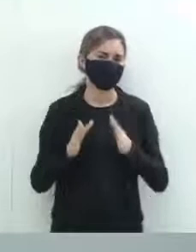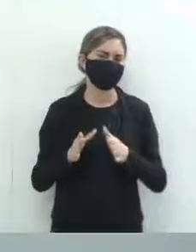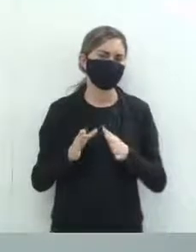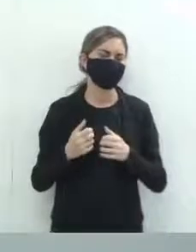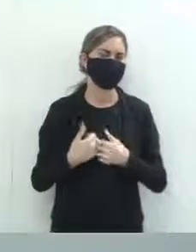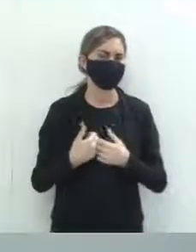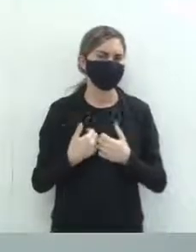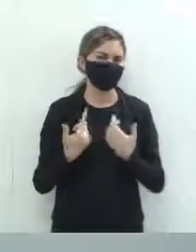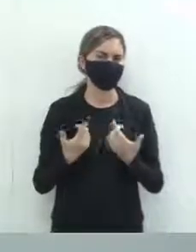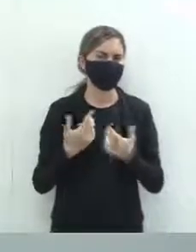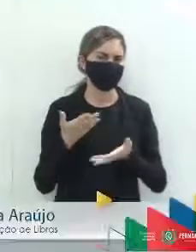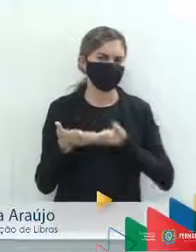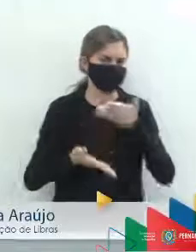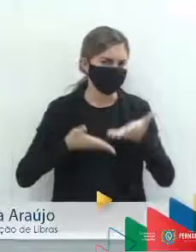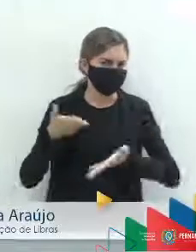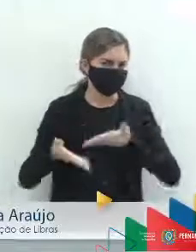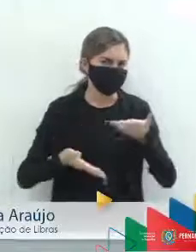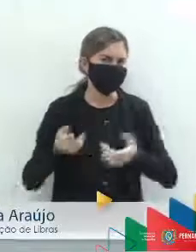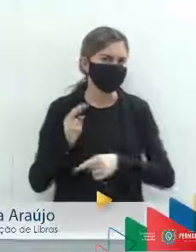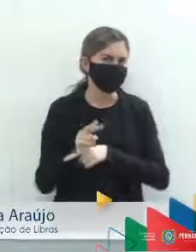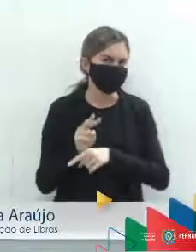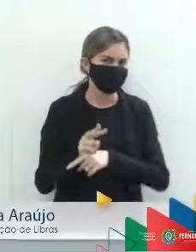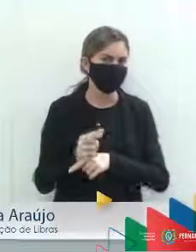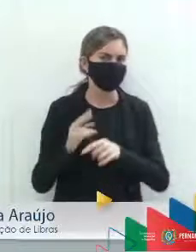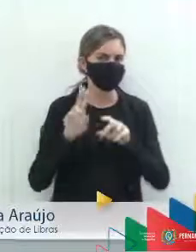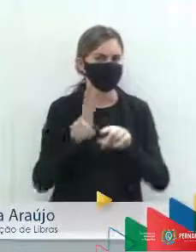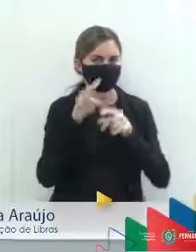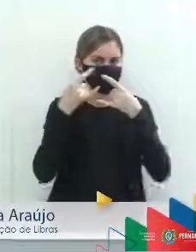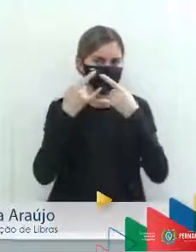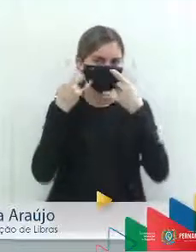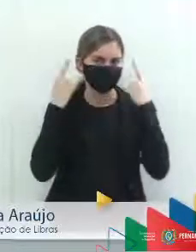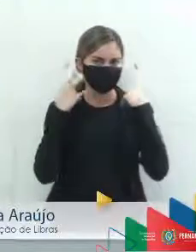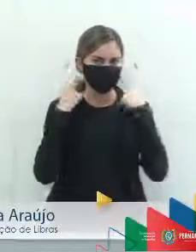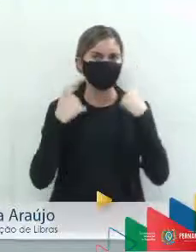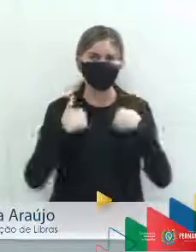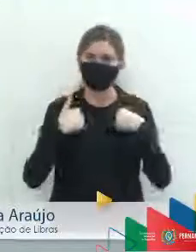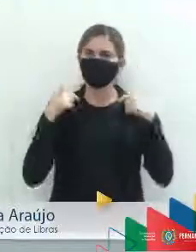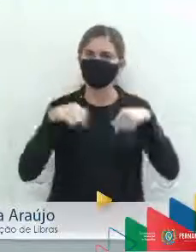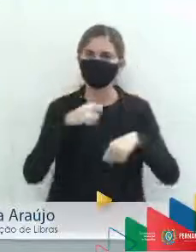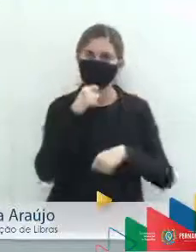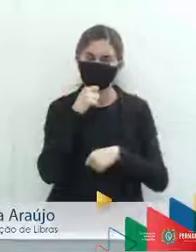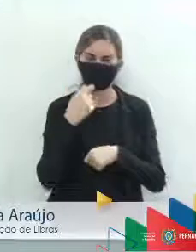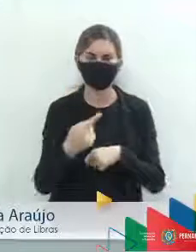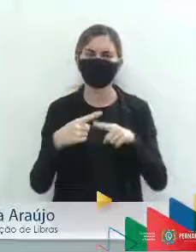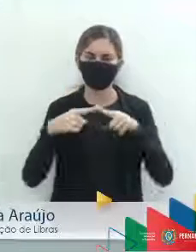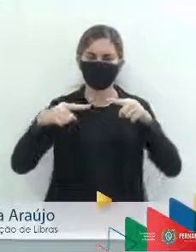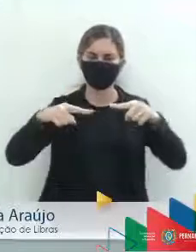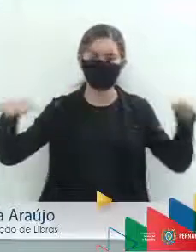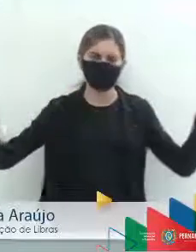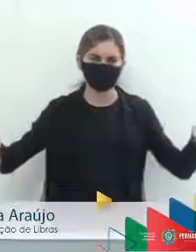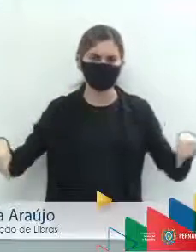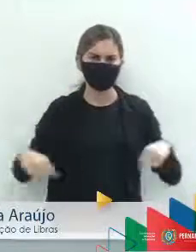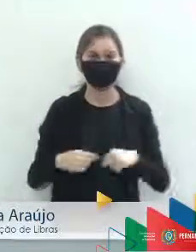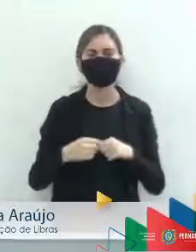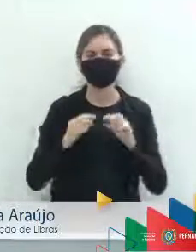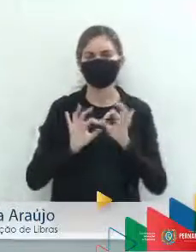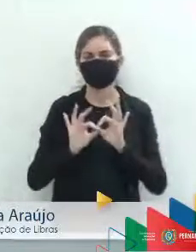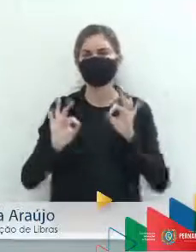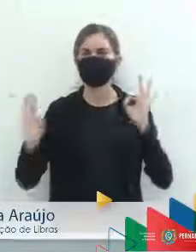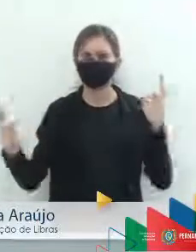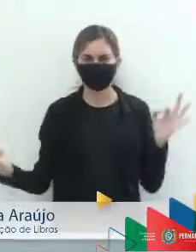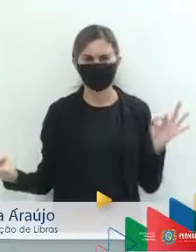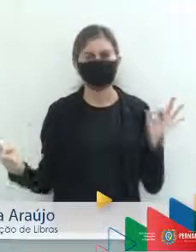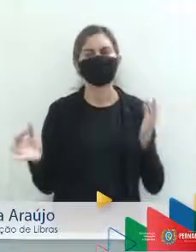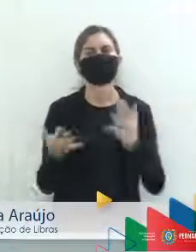Estão ali se cuidando? O uso da máscara. Eu estou aqui sem máscara porque estamos em um ambiente bem